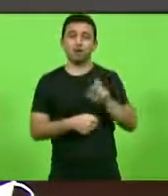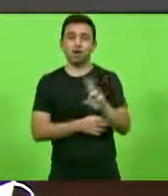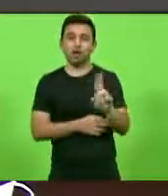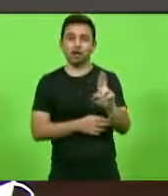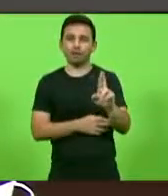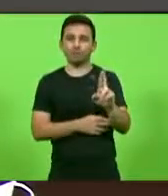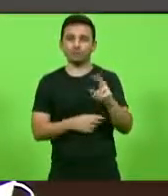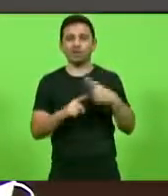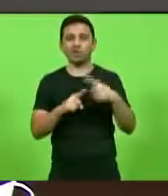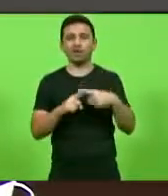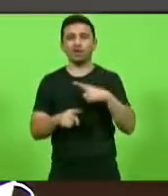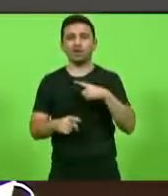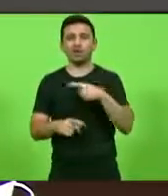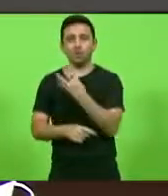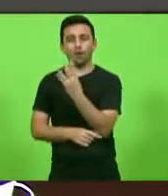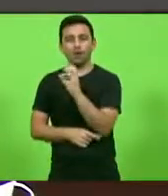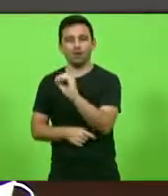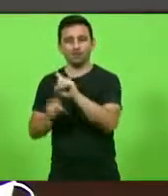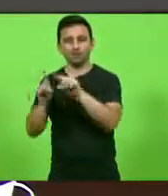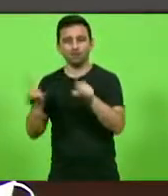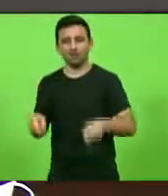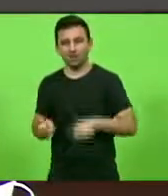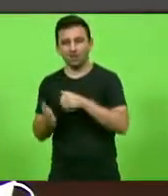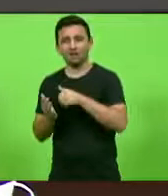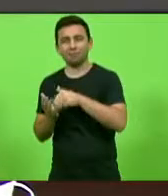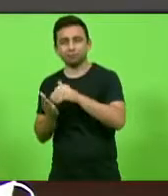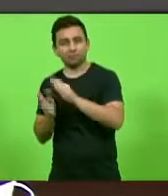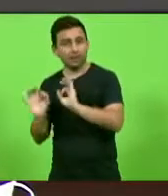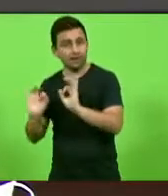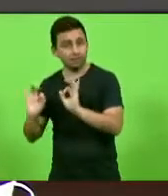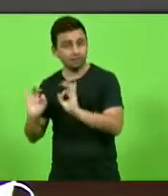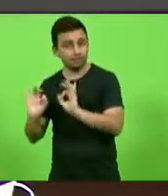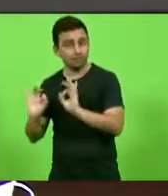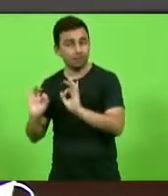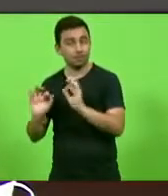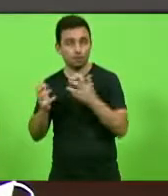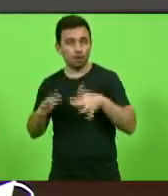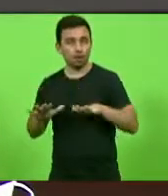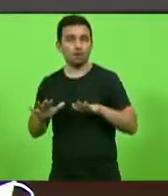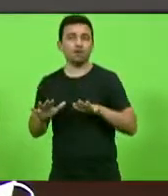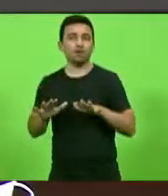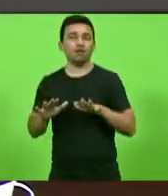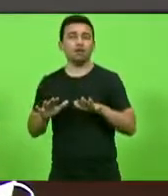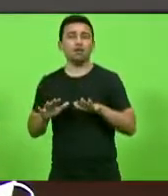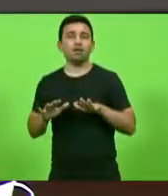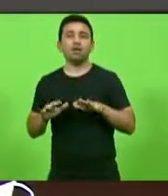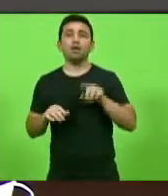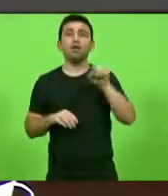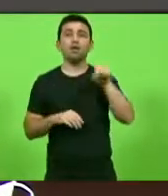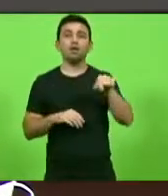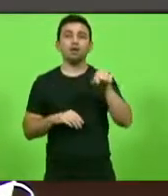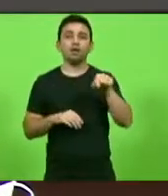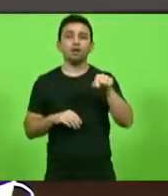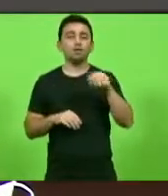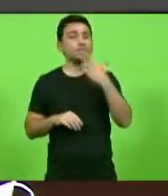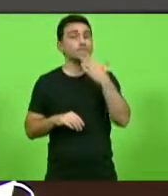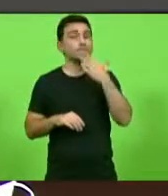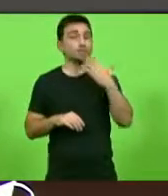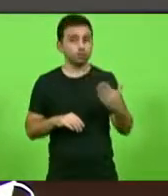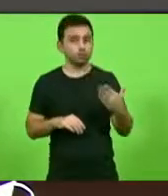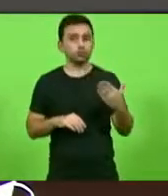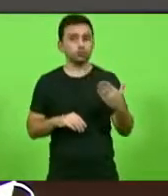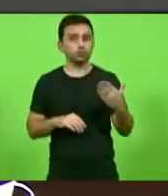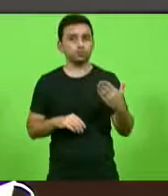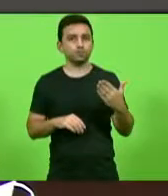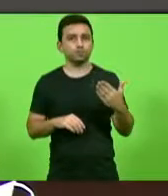demitir as 40 funcionárias, para resolver lá. E ele entrou, o deputado Maurício Scudillac, com o pedido, e